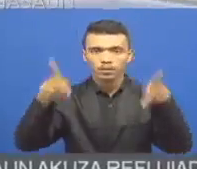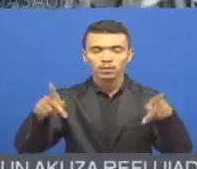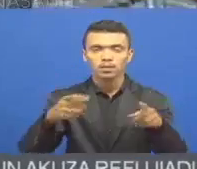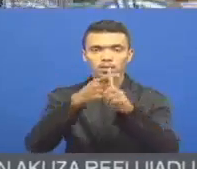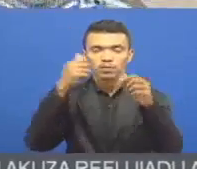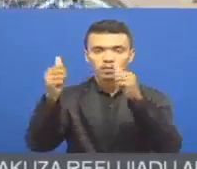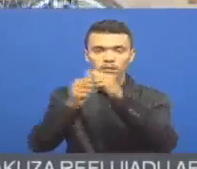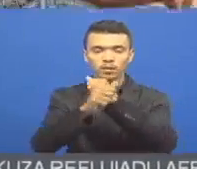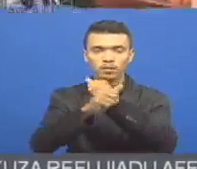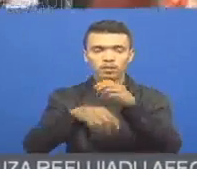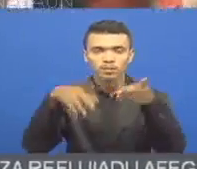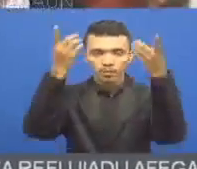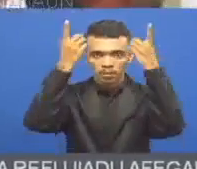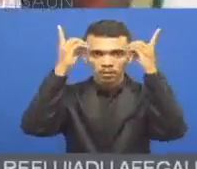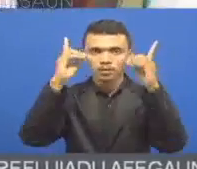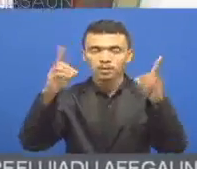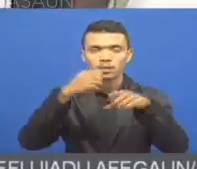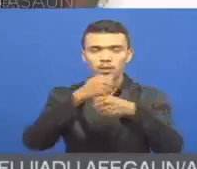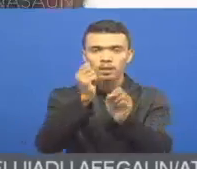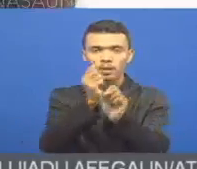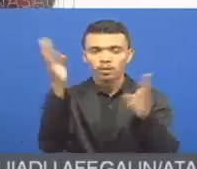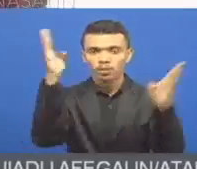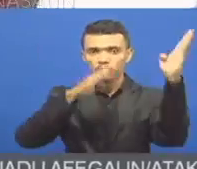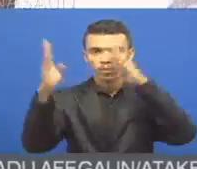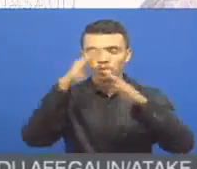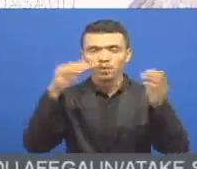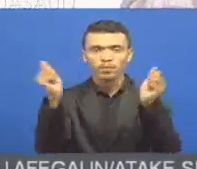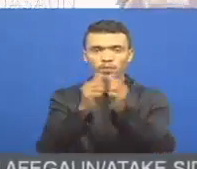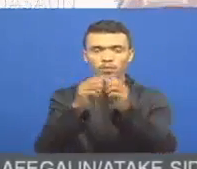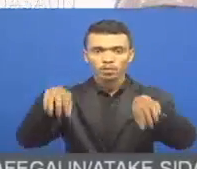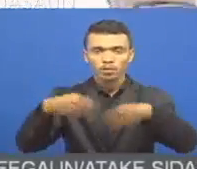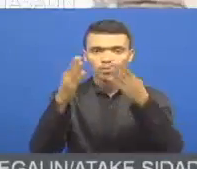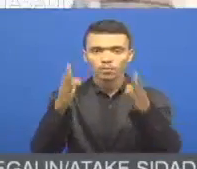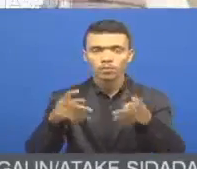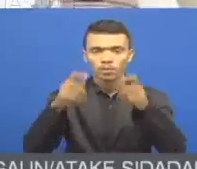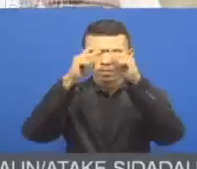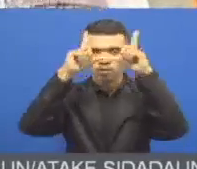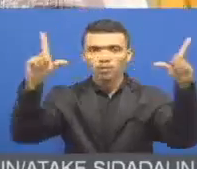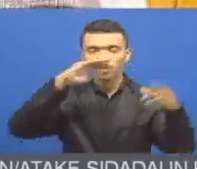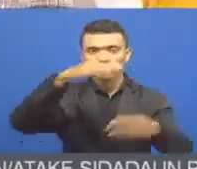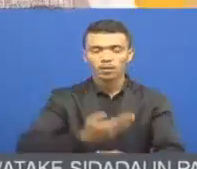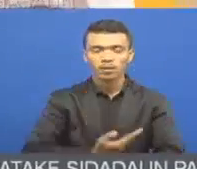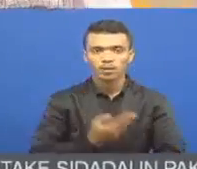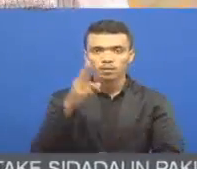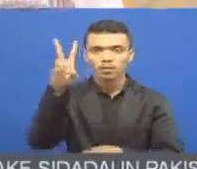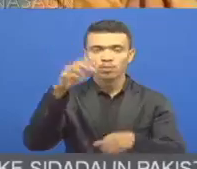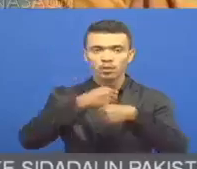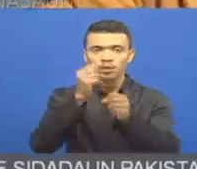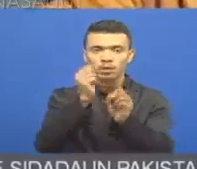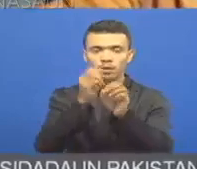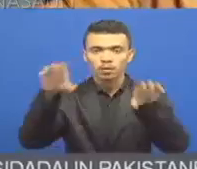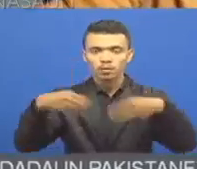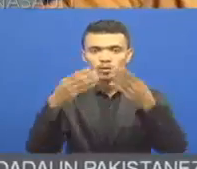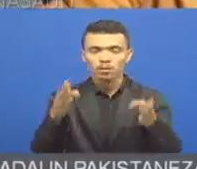russiação nebe empregador decide, hamosu fale confronto entre trabalhador timoruan na rua, hodi resulta trabalhador